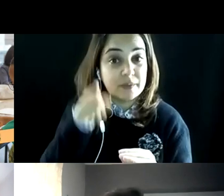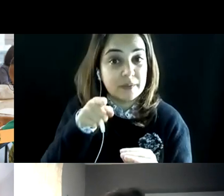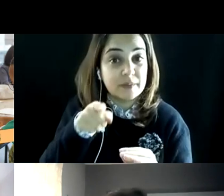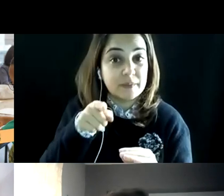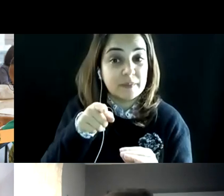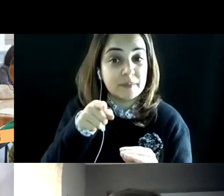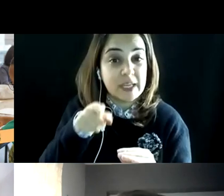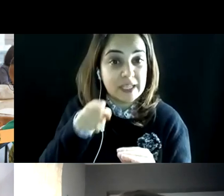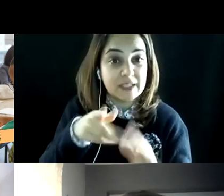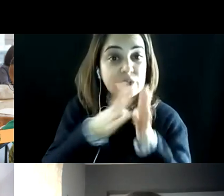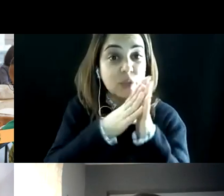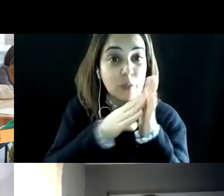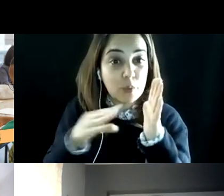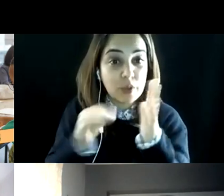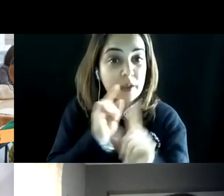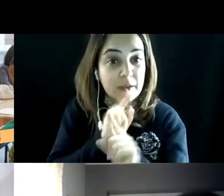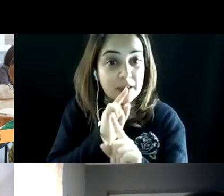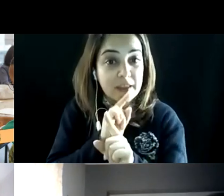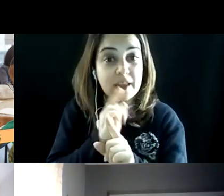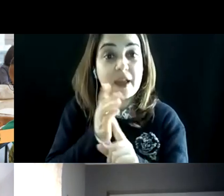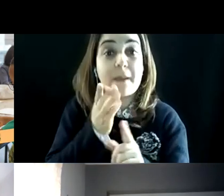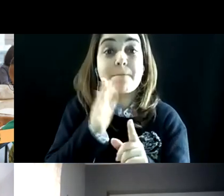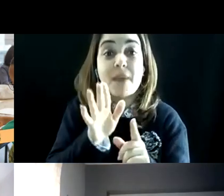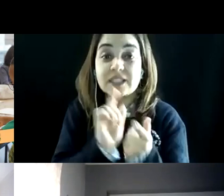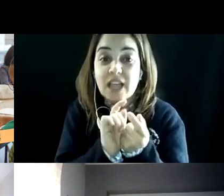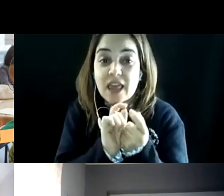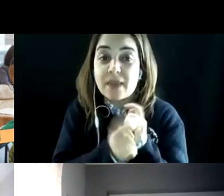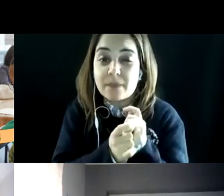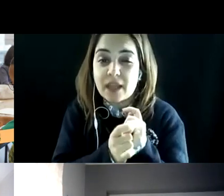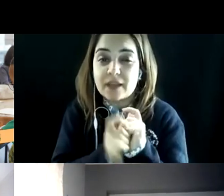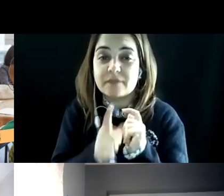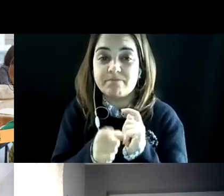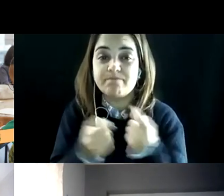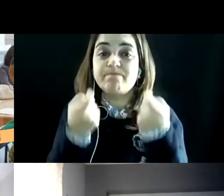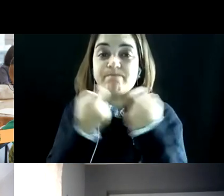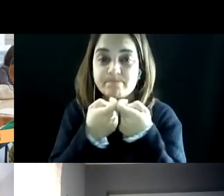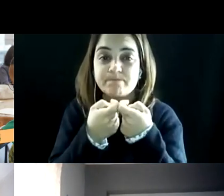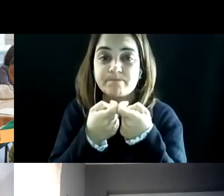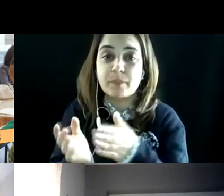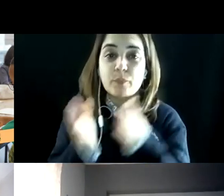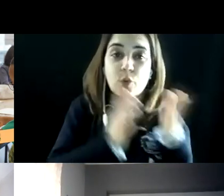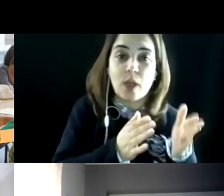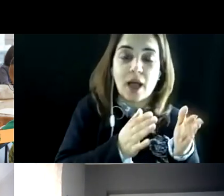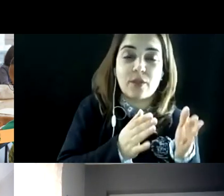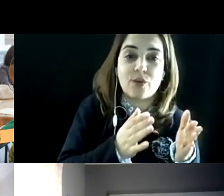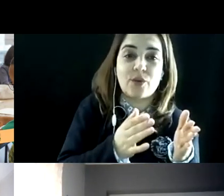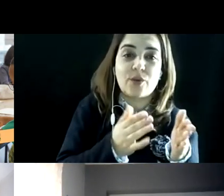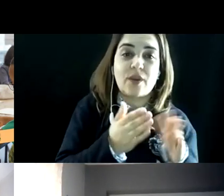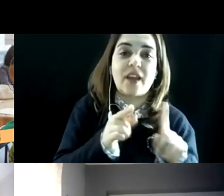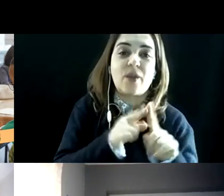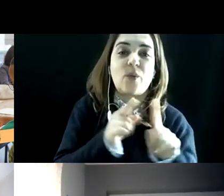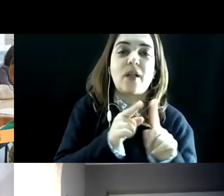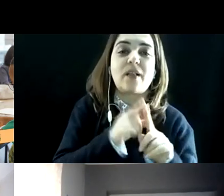que é um modelo a manter, mas tem que se adaptar esse modelo para, por um lado, para não ser o recurso dos,